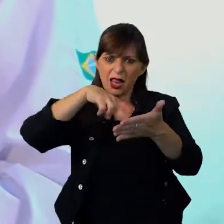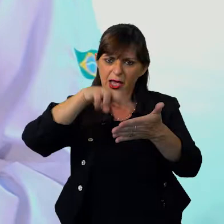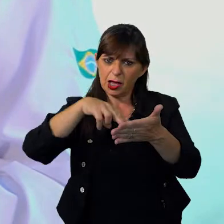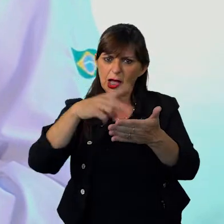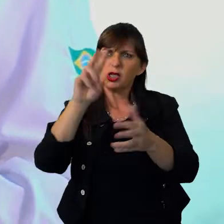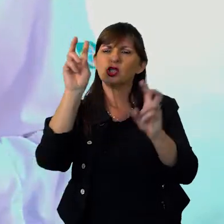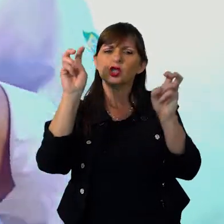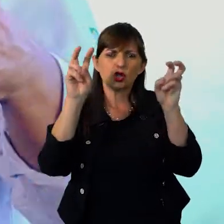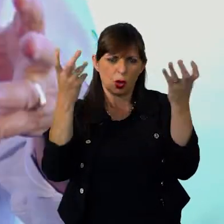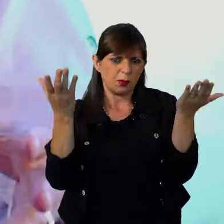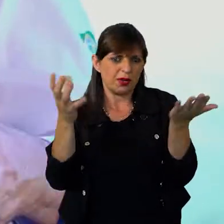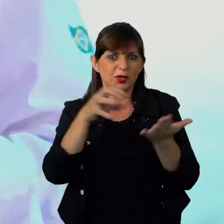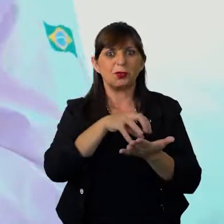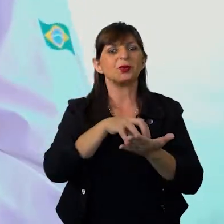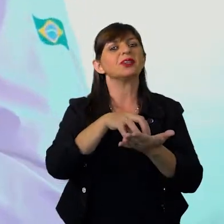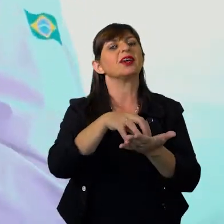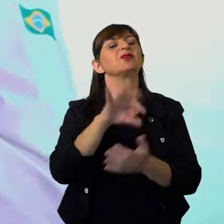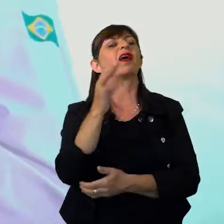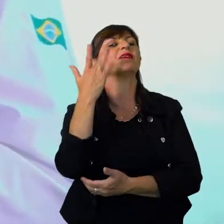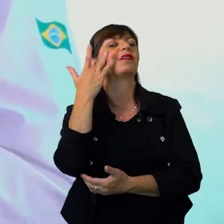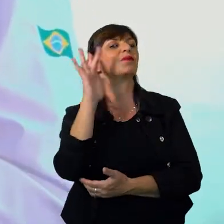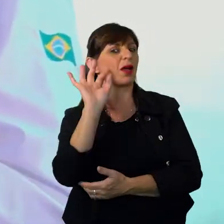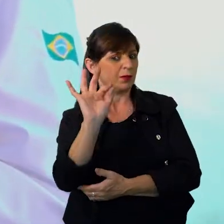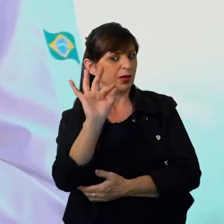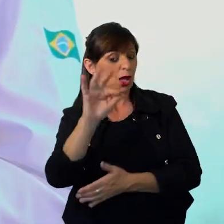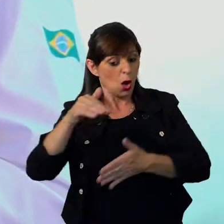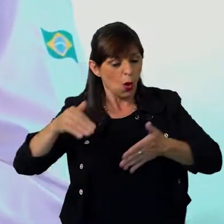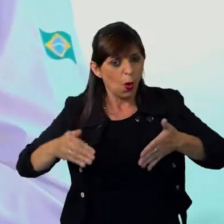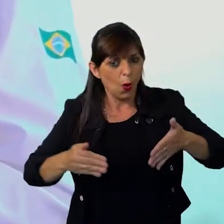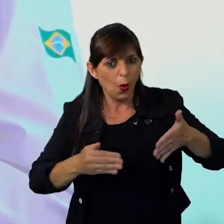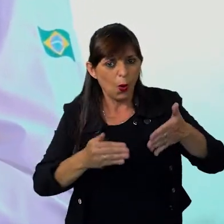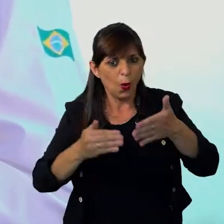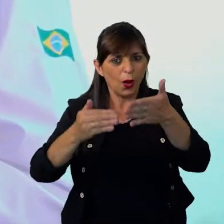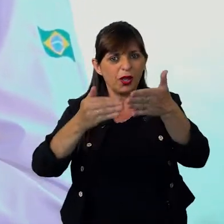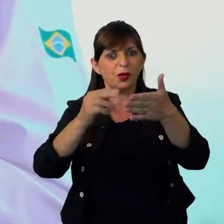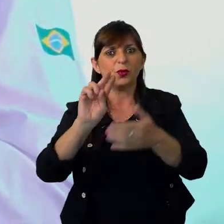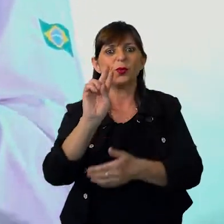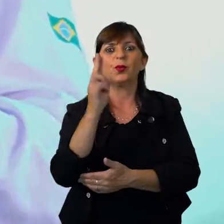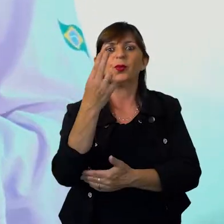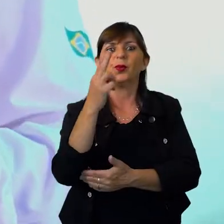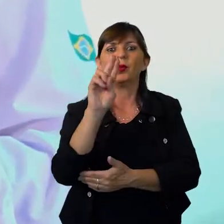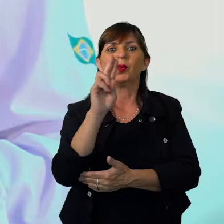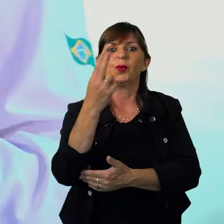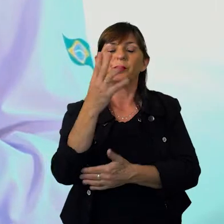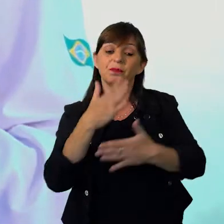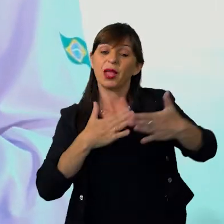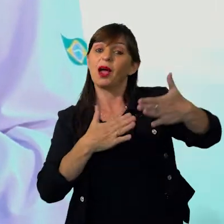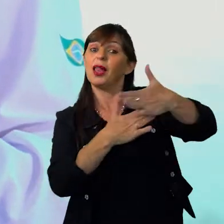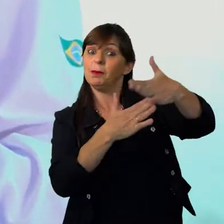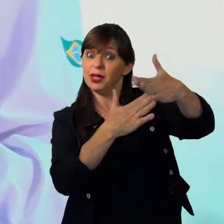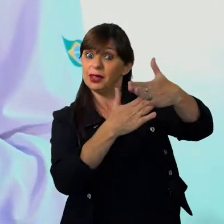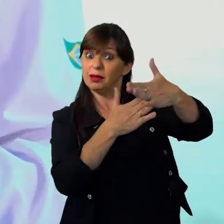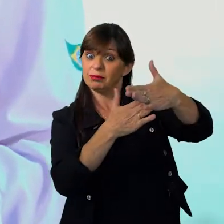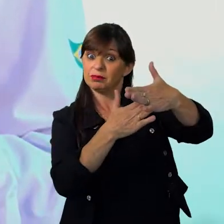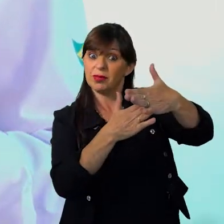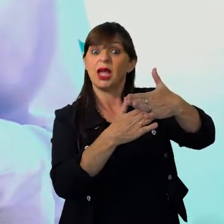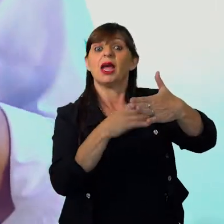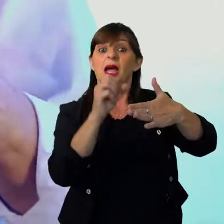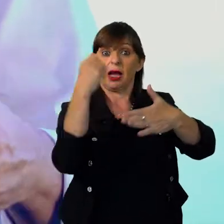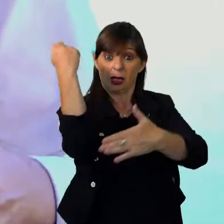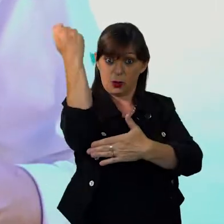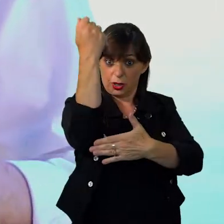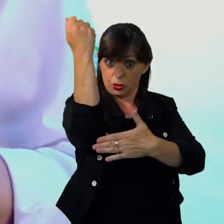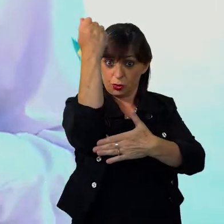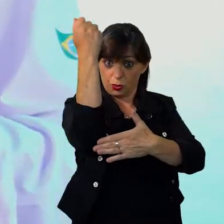sobre os balseiros do Rio Uruguai para quem não sabe o Rio Uruguai ele delimita o estado do Rio do Sul em relação